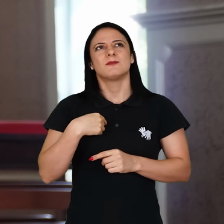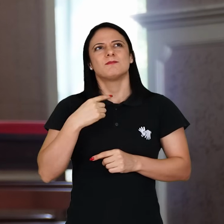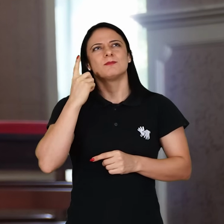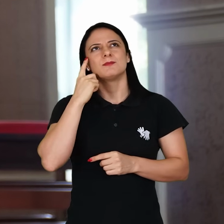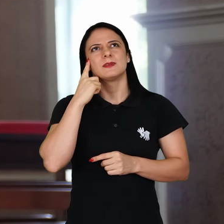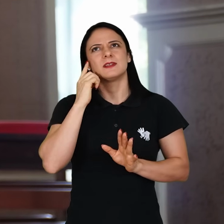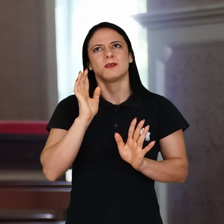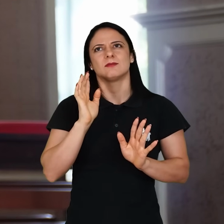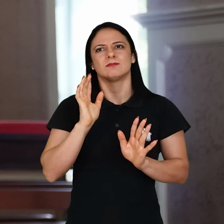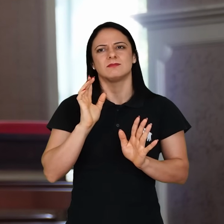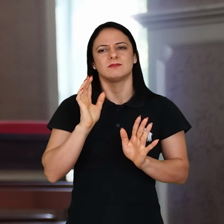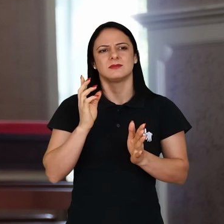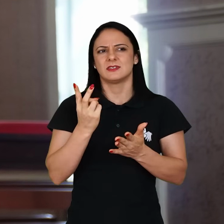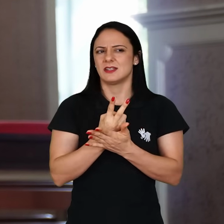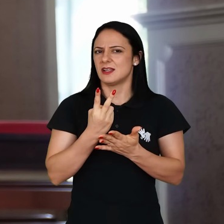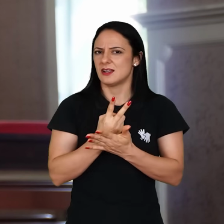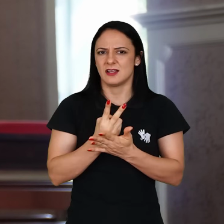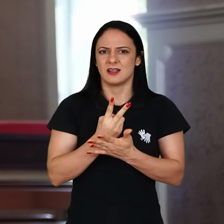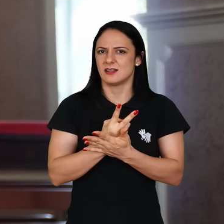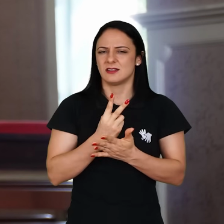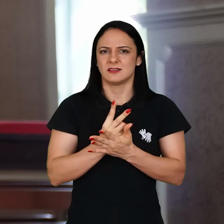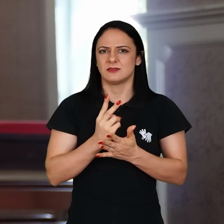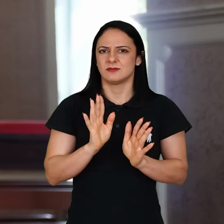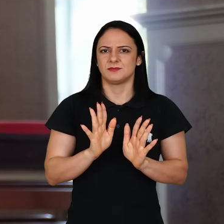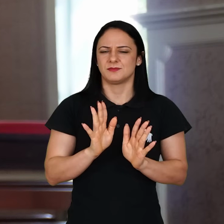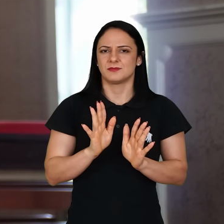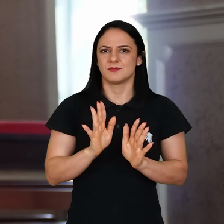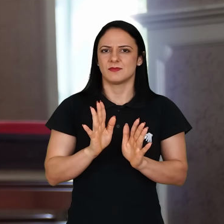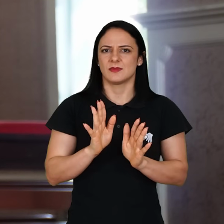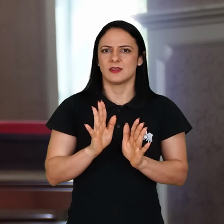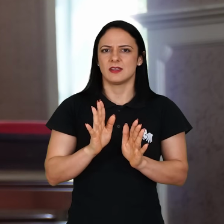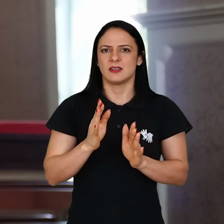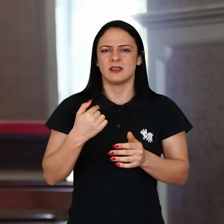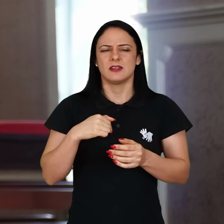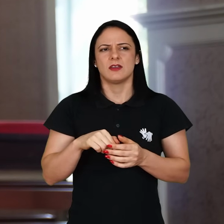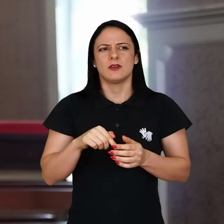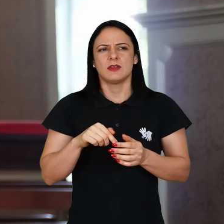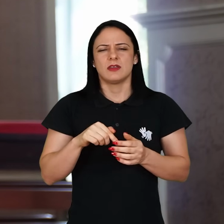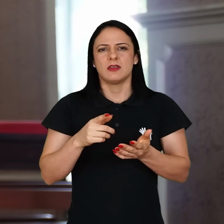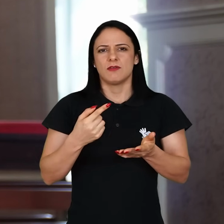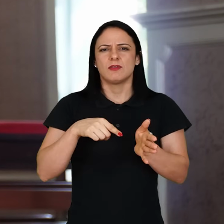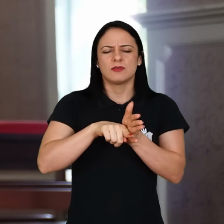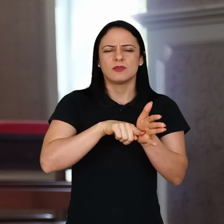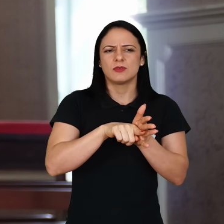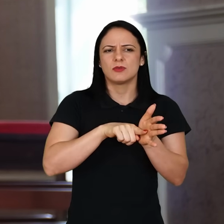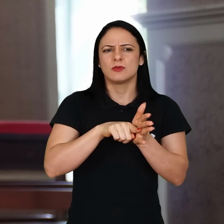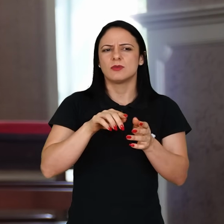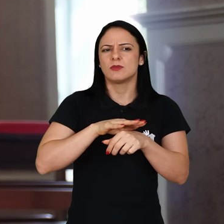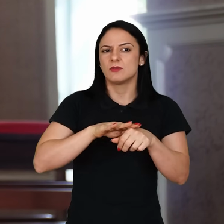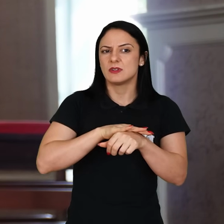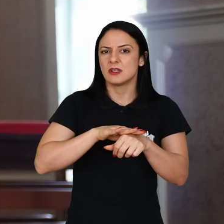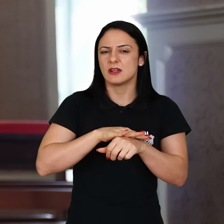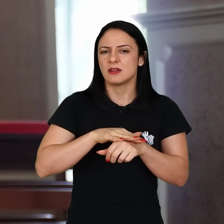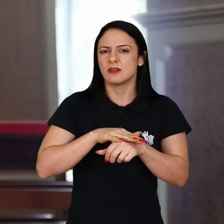eu falei, não, tem alguma coisa errada. Não é bem assim. Peguei e desci do consultório dele. Falei, Paulo